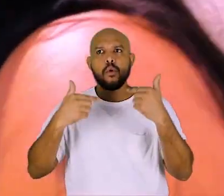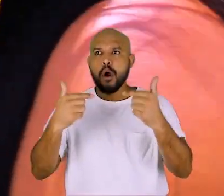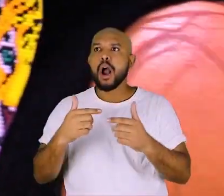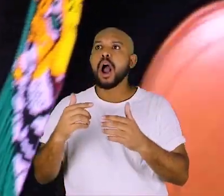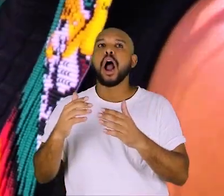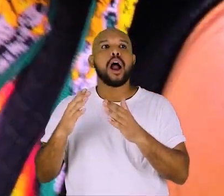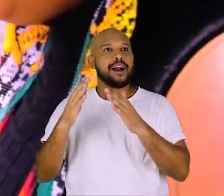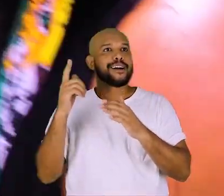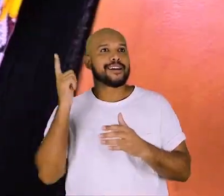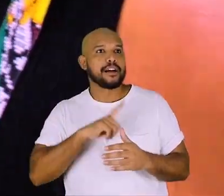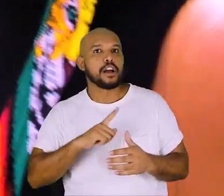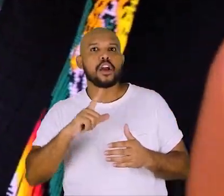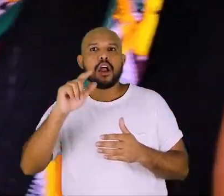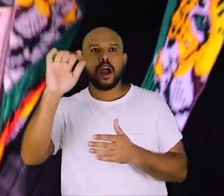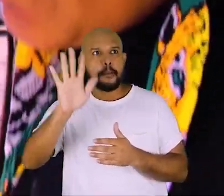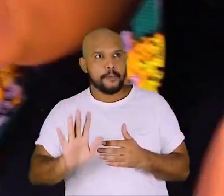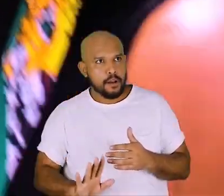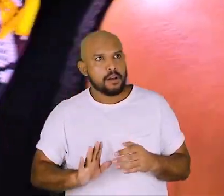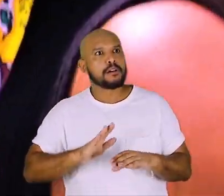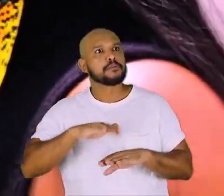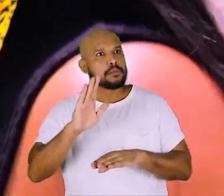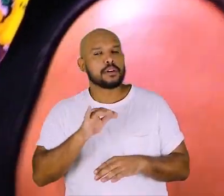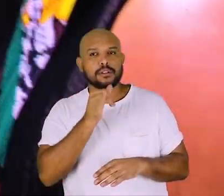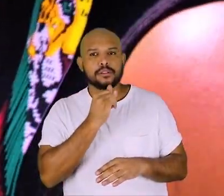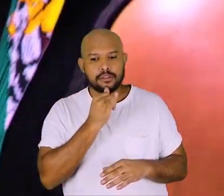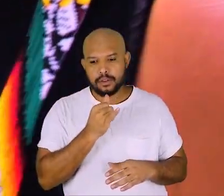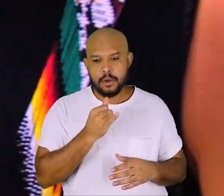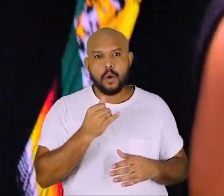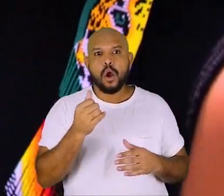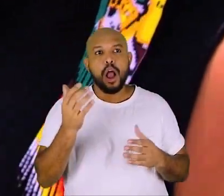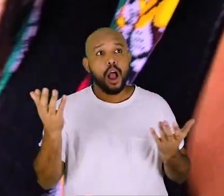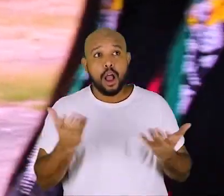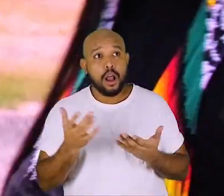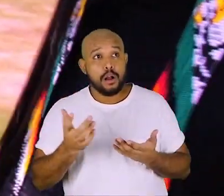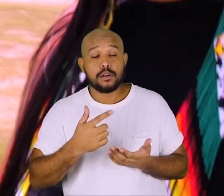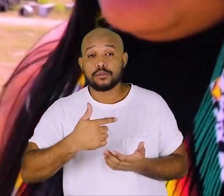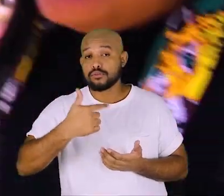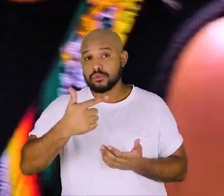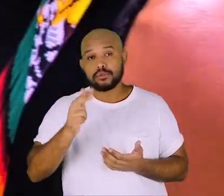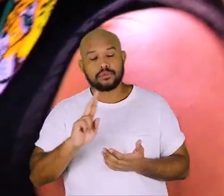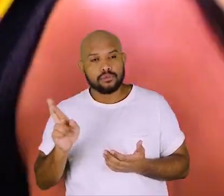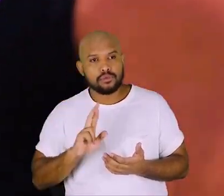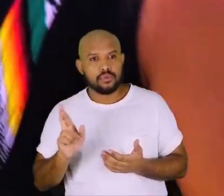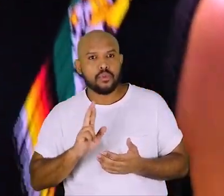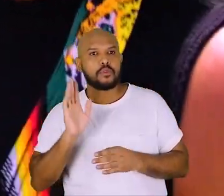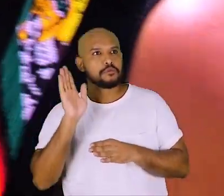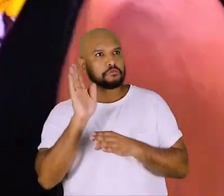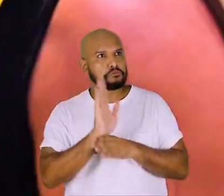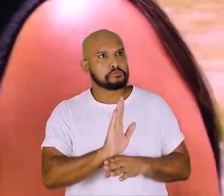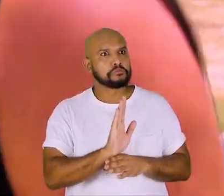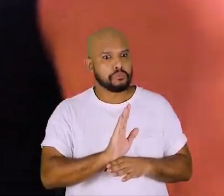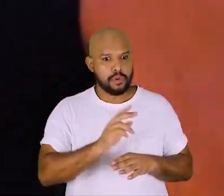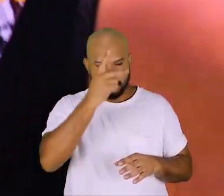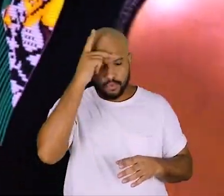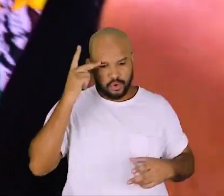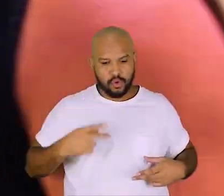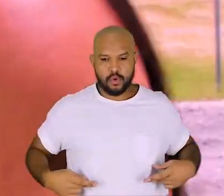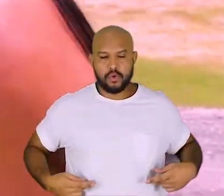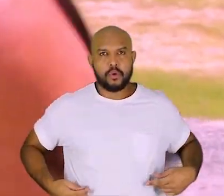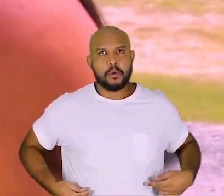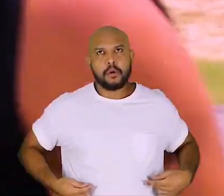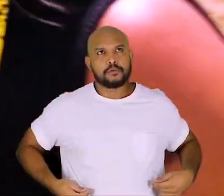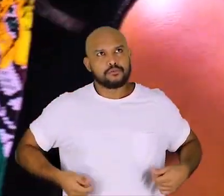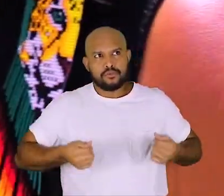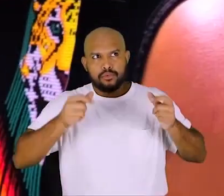3 e pouco, se eu não me engano. Aí a gente, depois de muita luta, conseguimos baixar para R$ 2 para as pessoas de